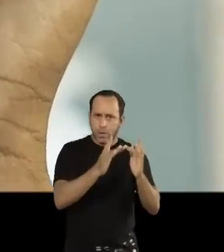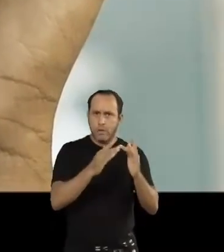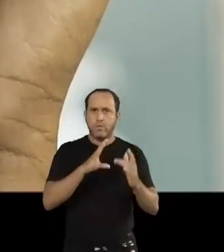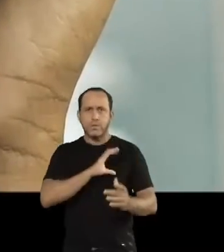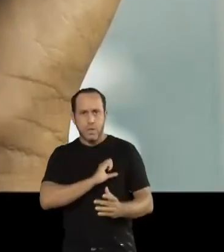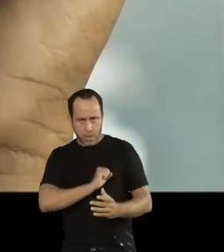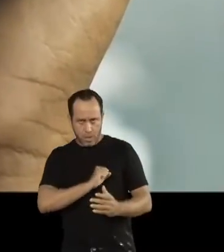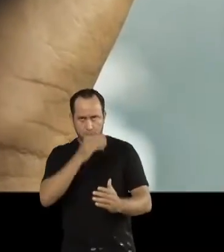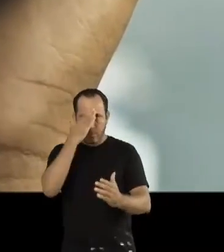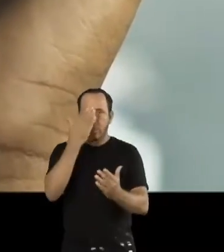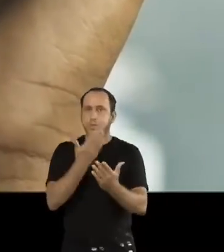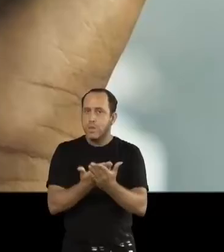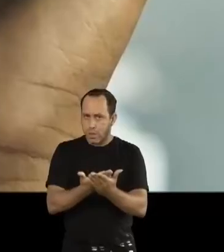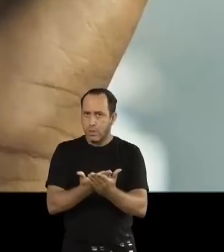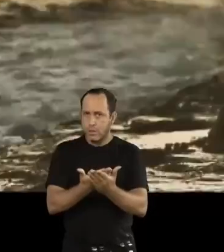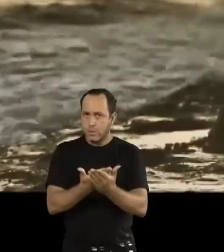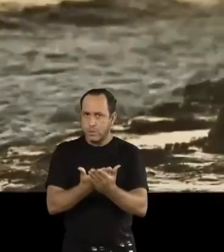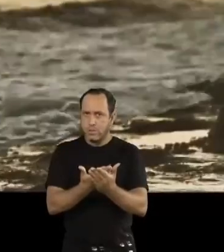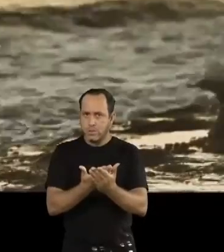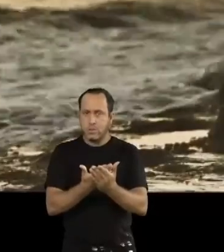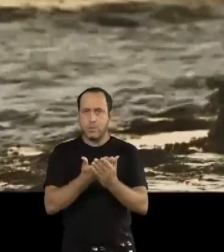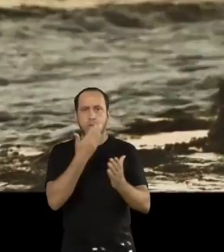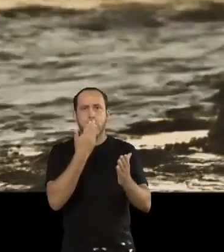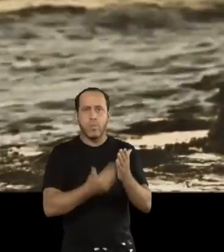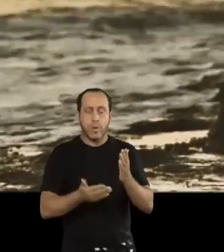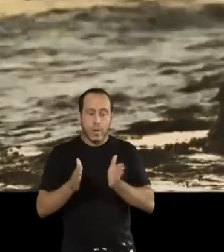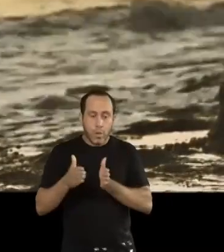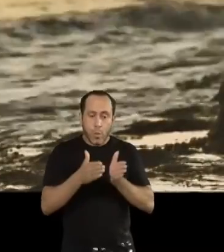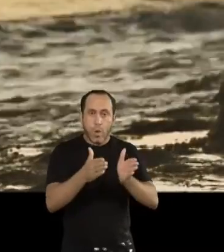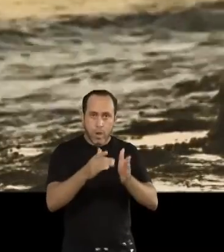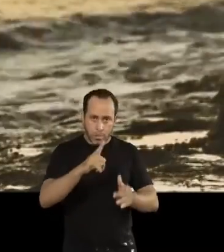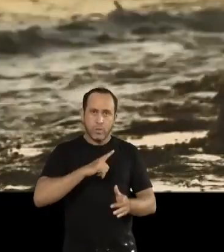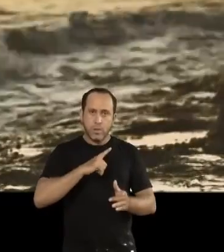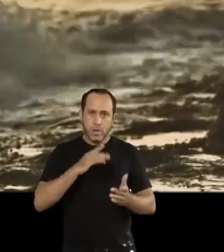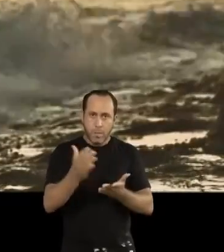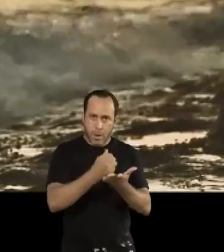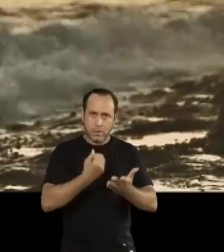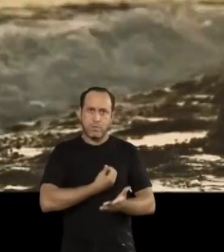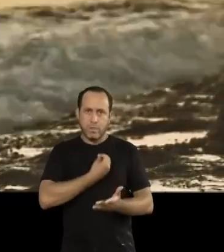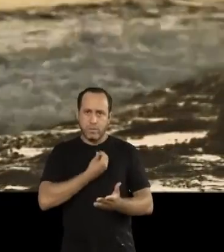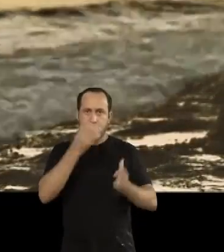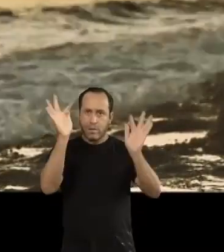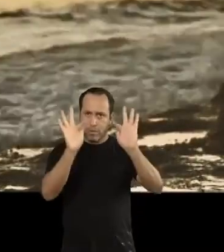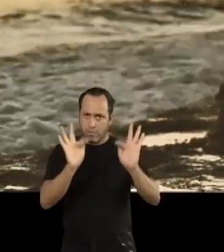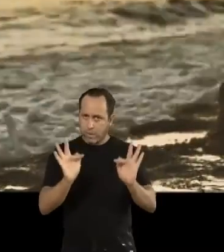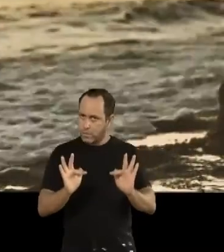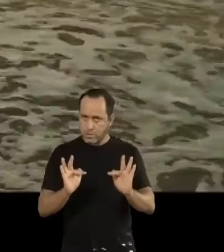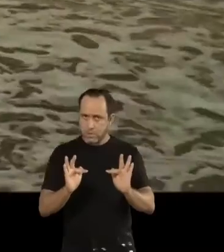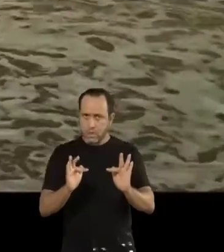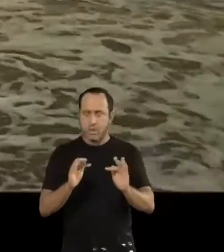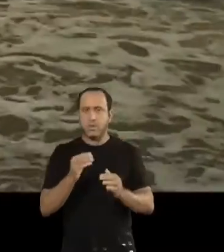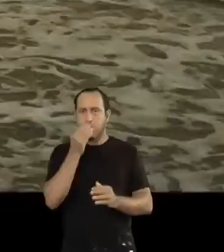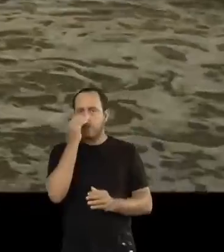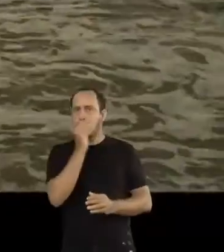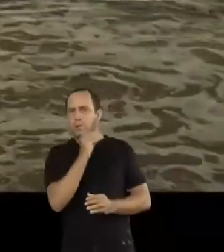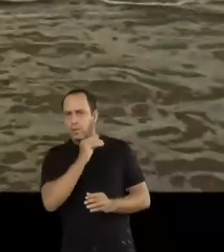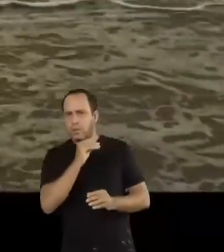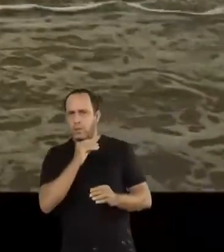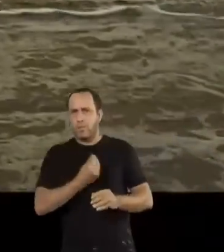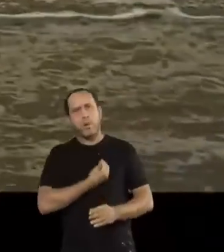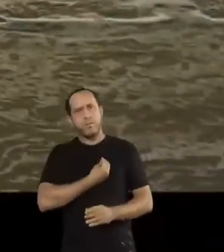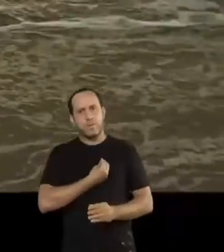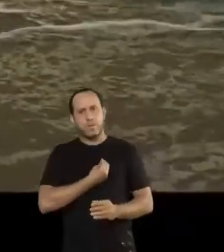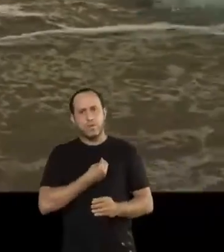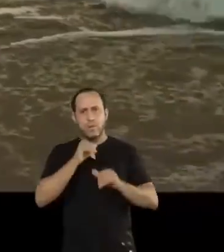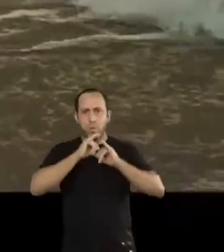quem você ama e confia. Não há caminho melhor para resgatar a sua felicidade. Não vire as costas para